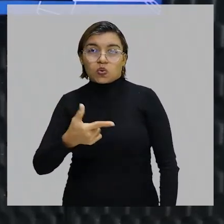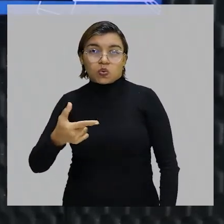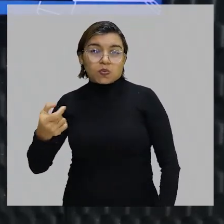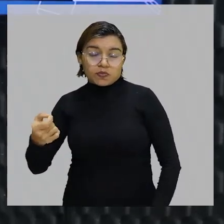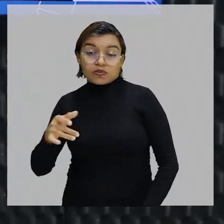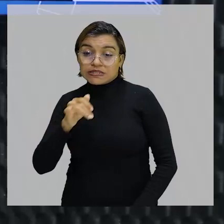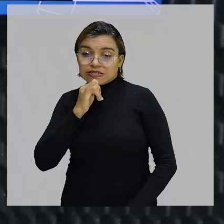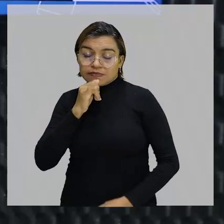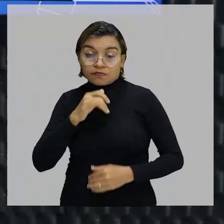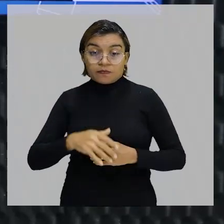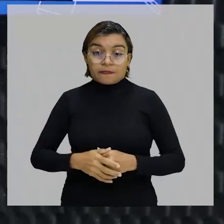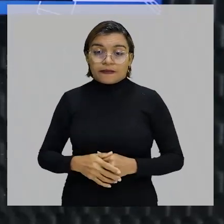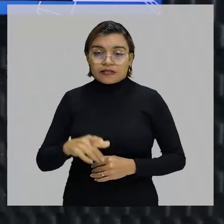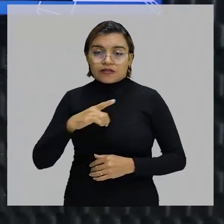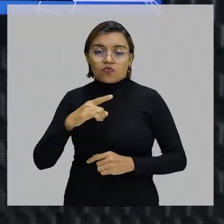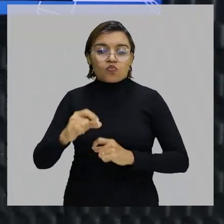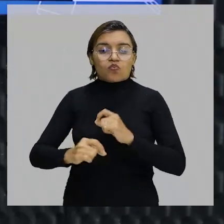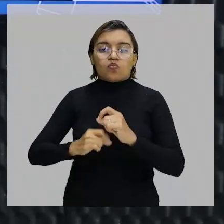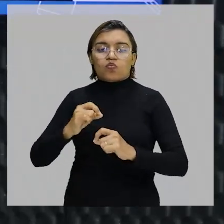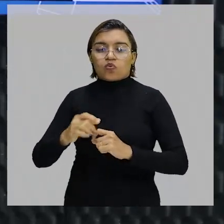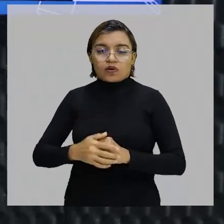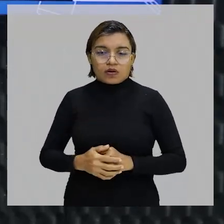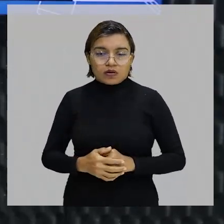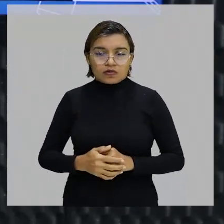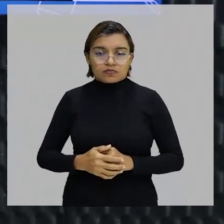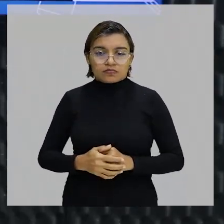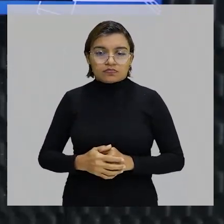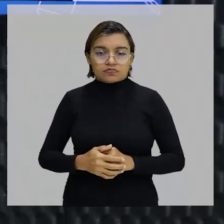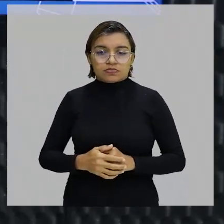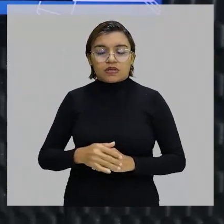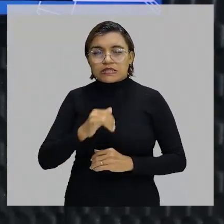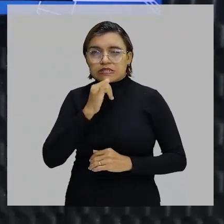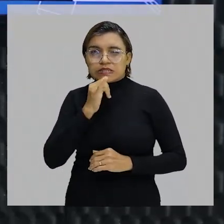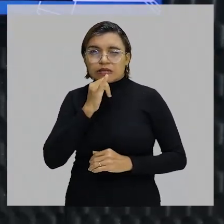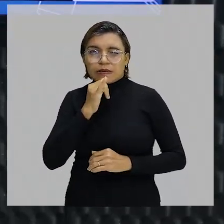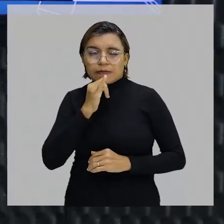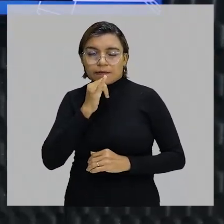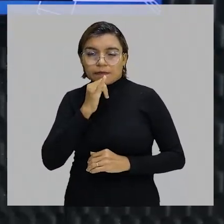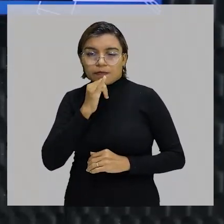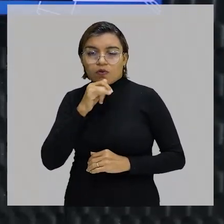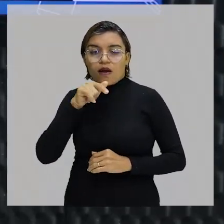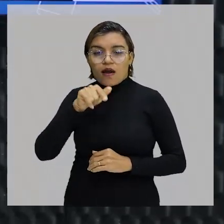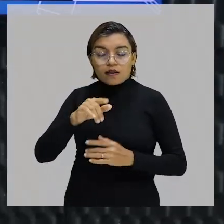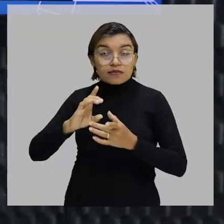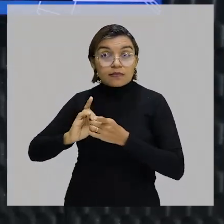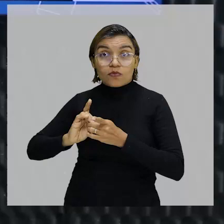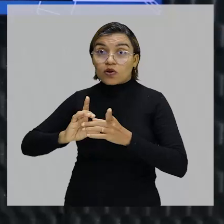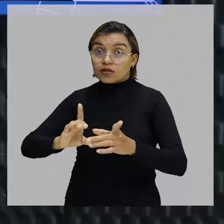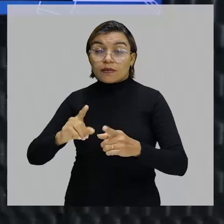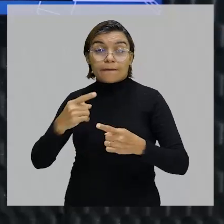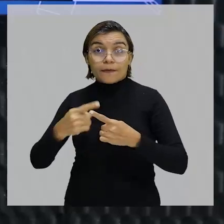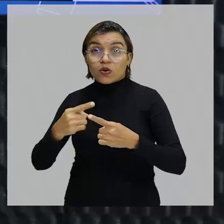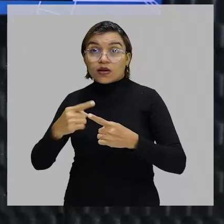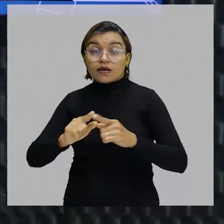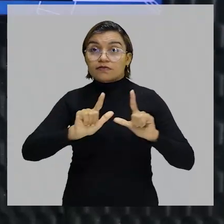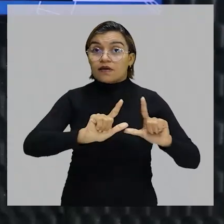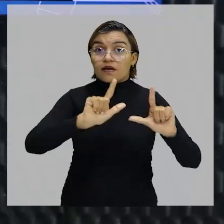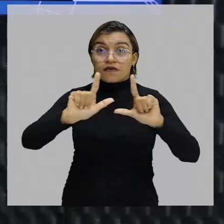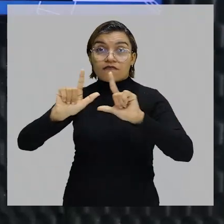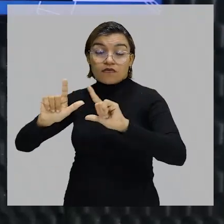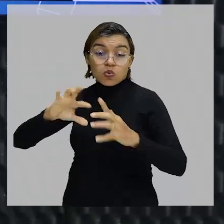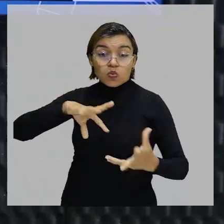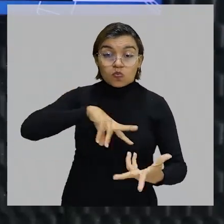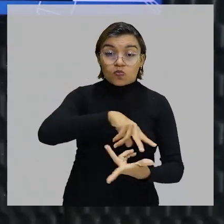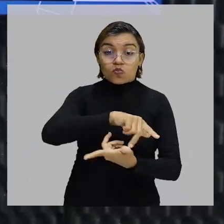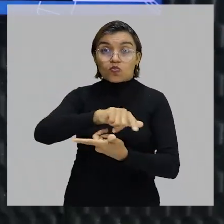streaming, elas começaram a, digamos assim, democratizar, porque você tem produções do mundo inteiro. Mas até recentemente, quem mandava na produção